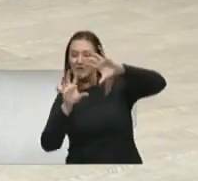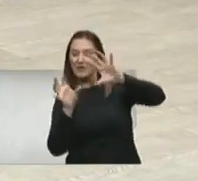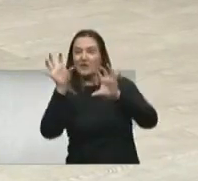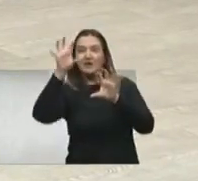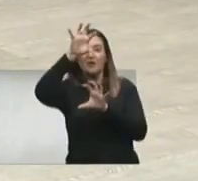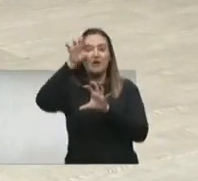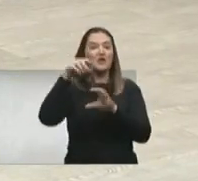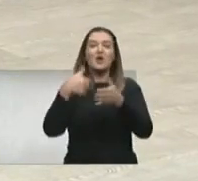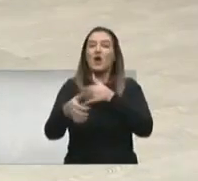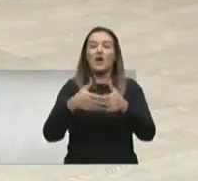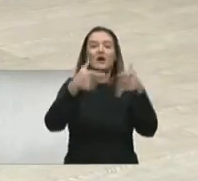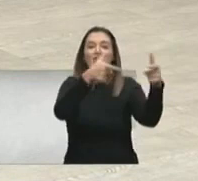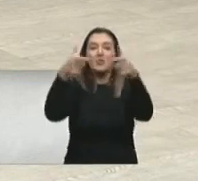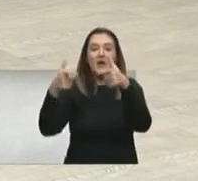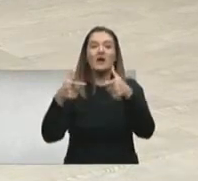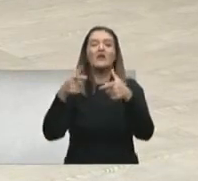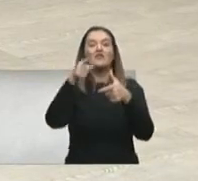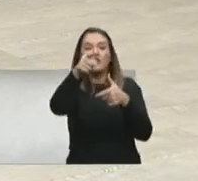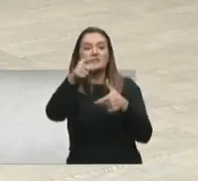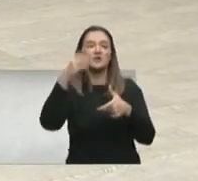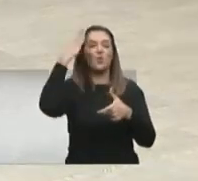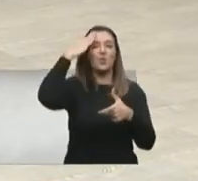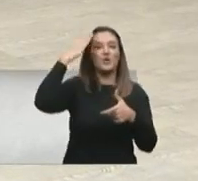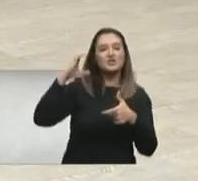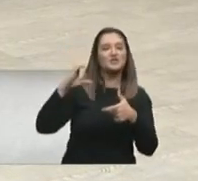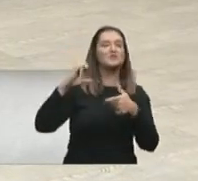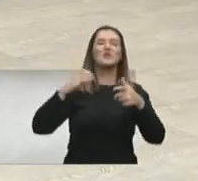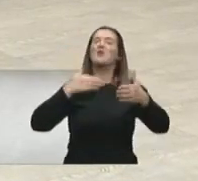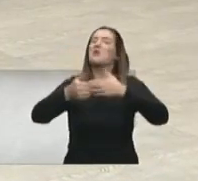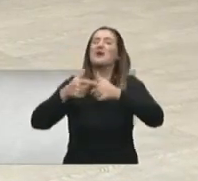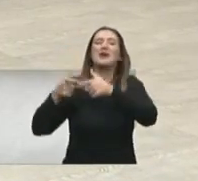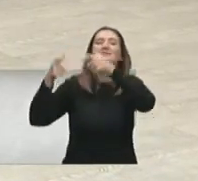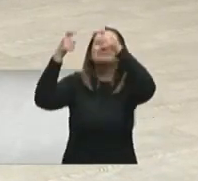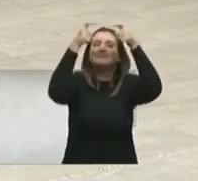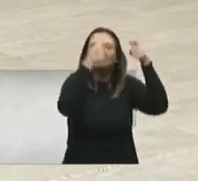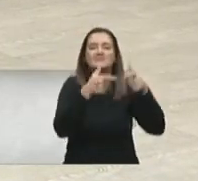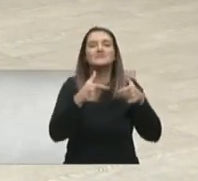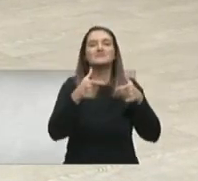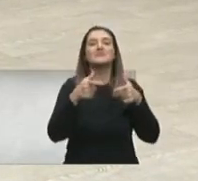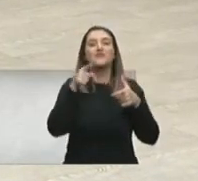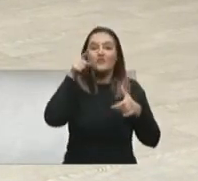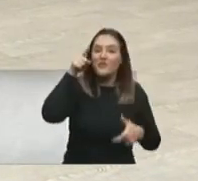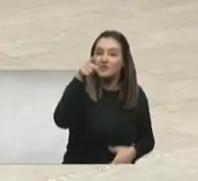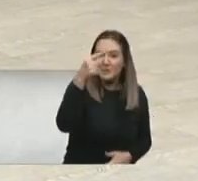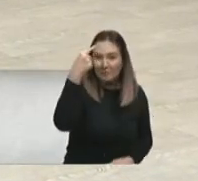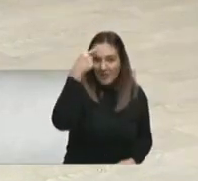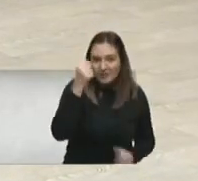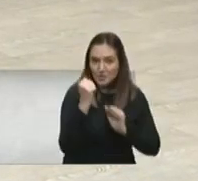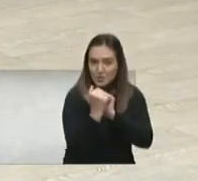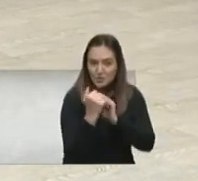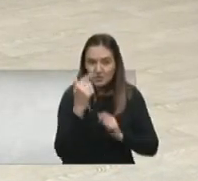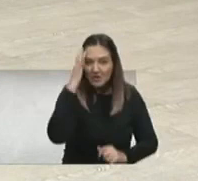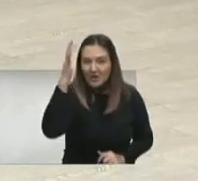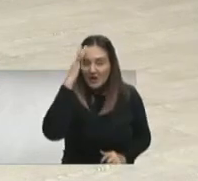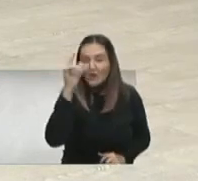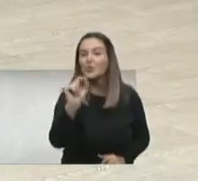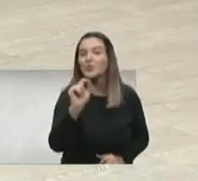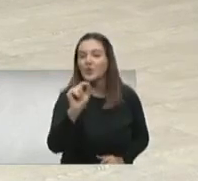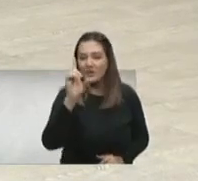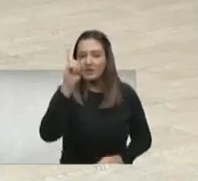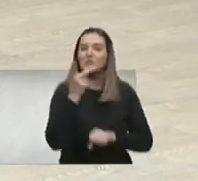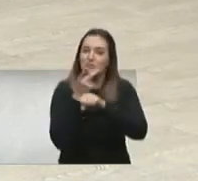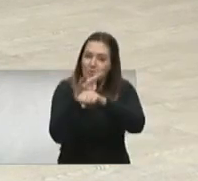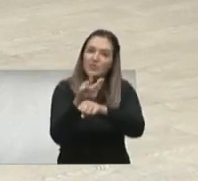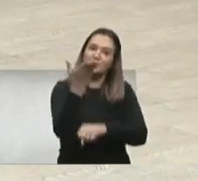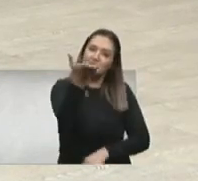você que está em Porto Alegre, você que está em Curitiba, você que está em qualquer parte desse Brasil. Você pensa comigo, Deus também está